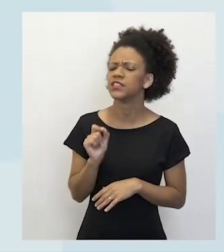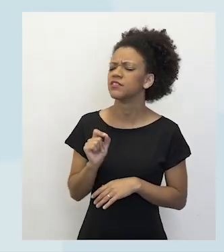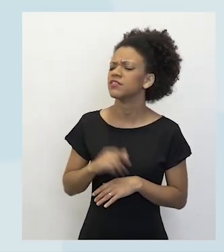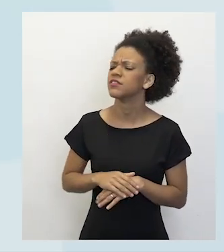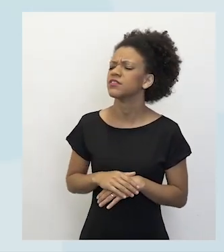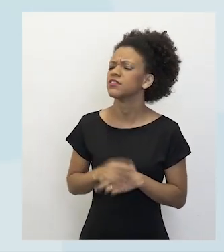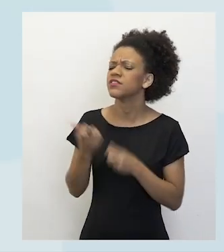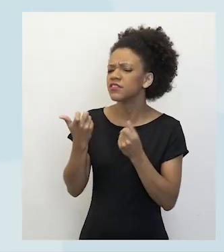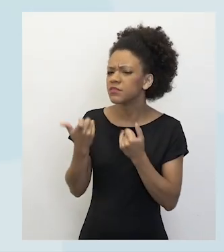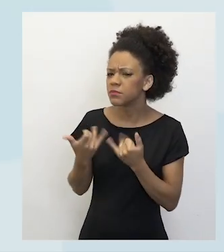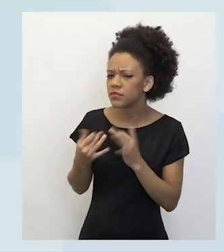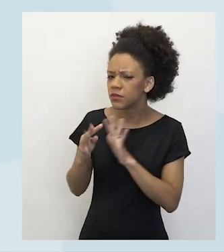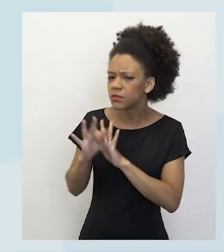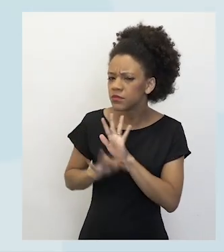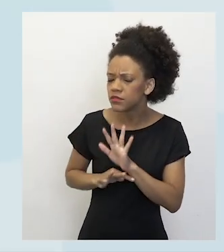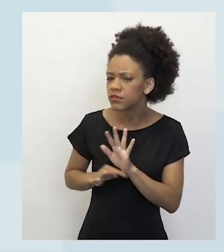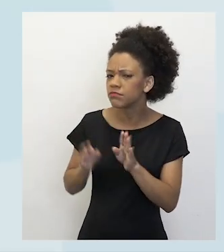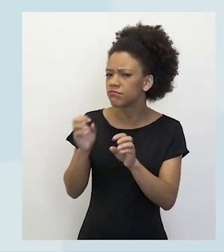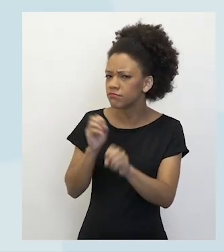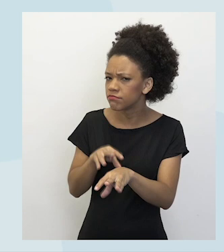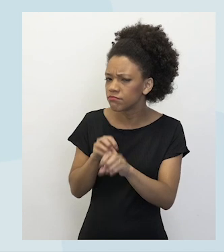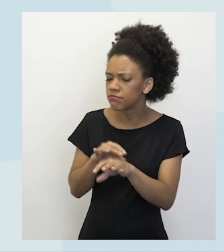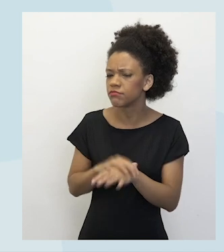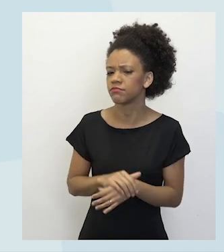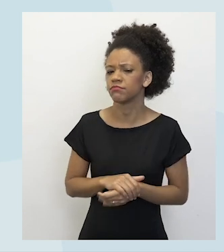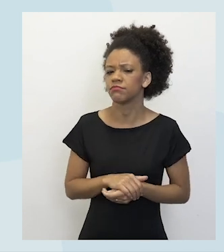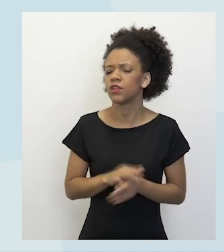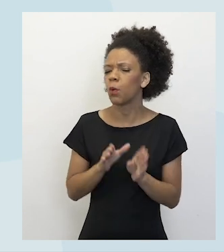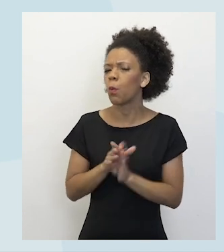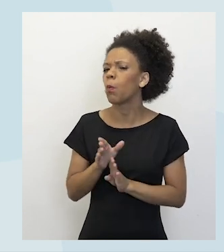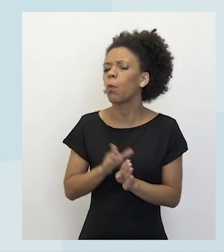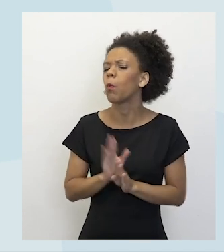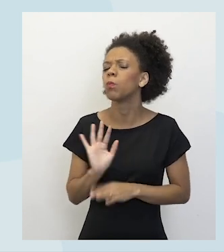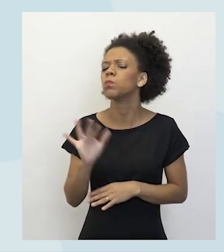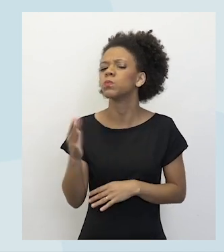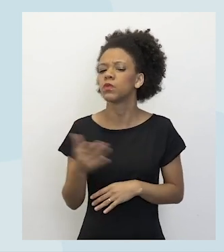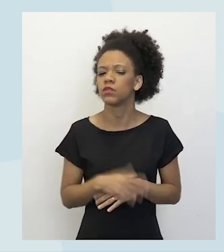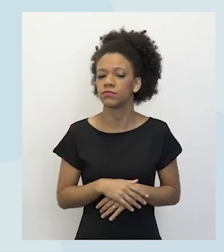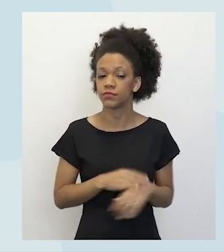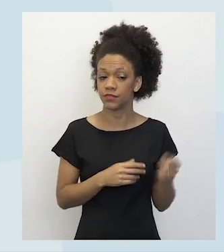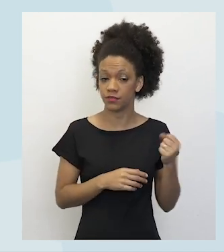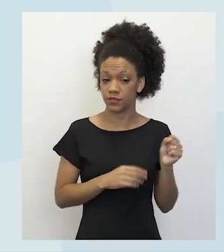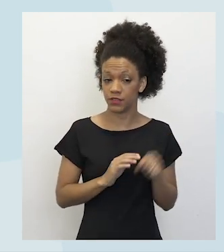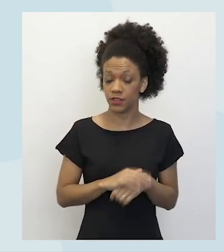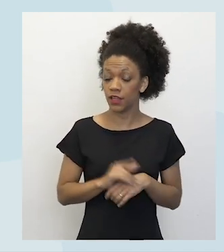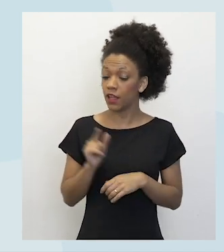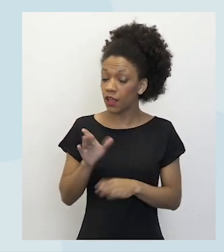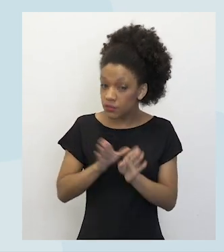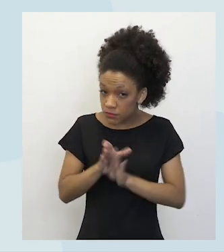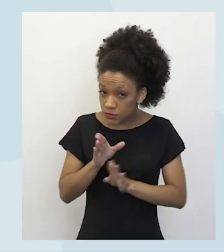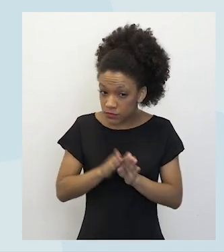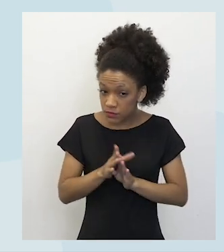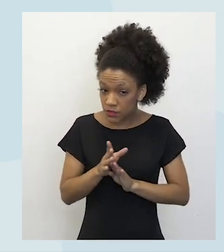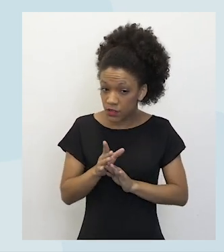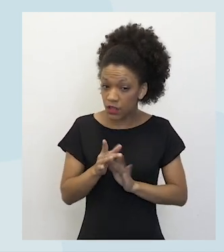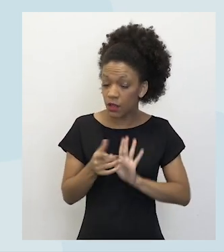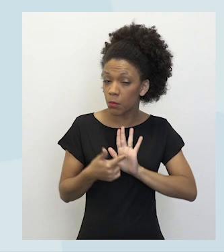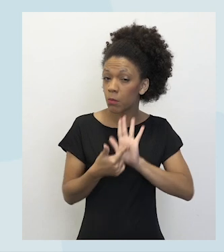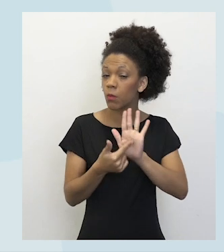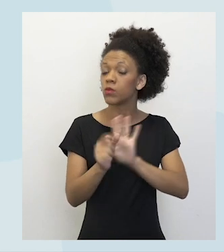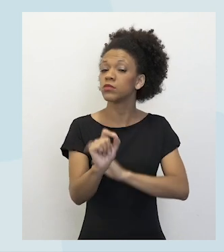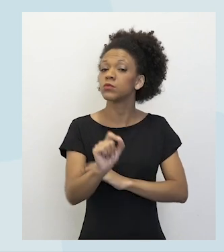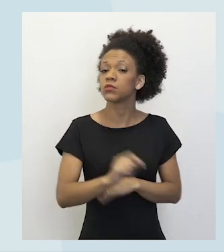o texto nos traz, essa fábula nos traz, tá bom? Então, e a 8ª, esse ensinamento denomina-se, aí